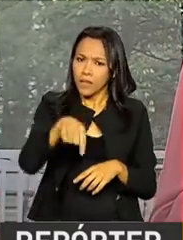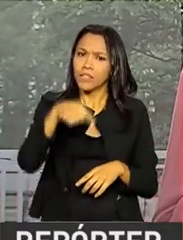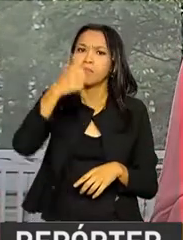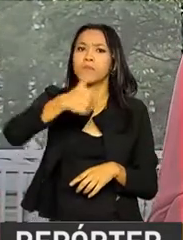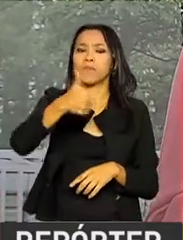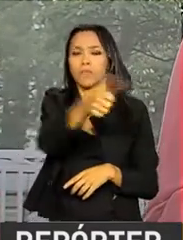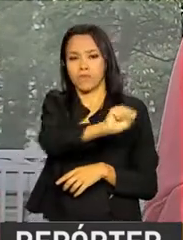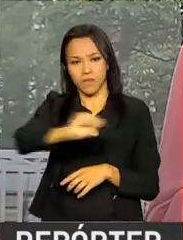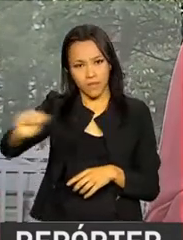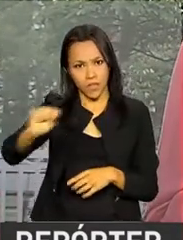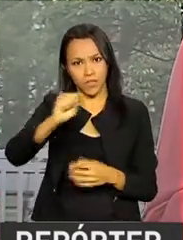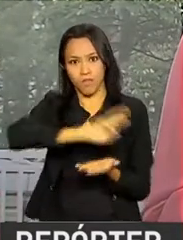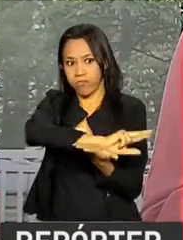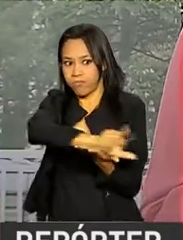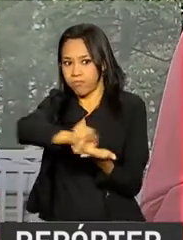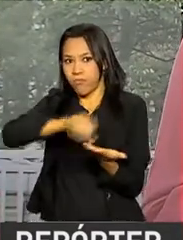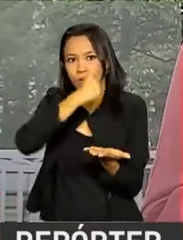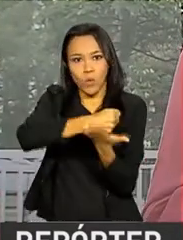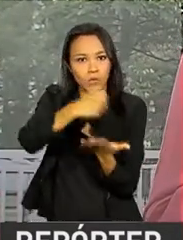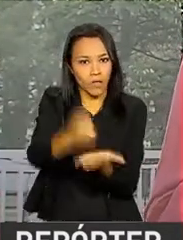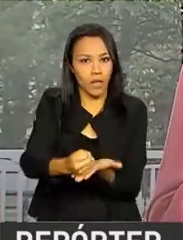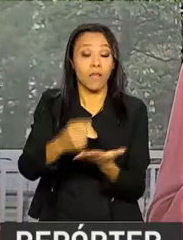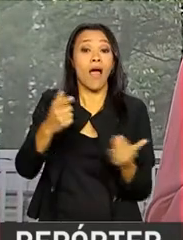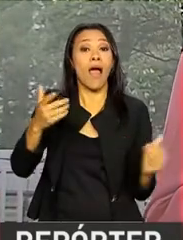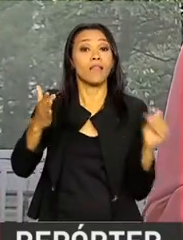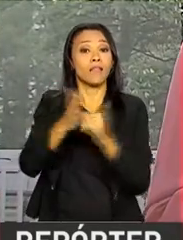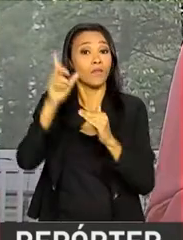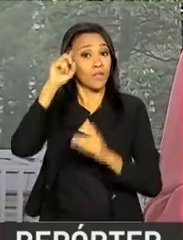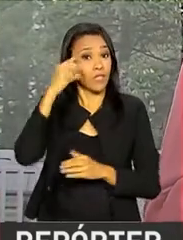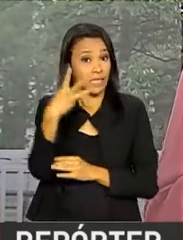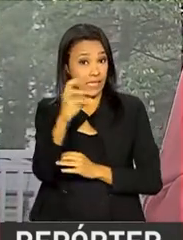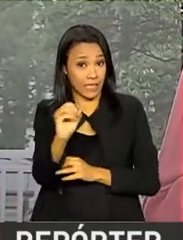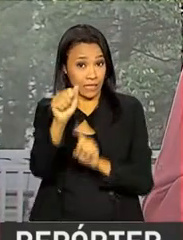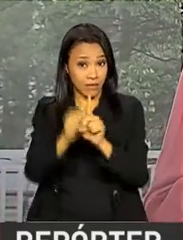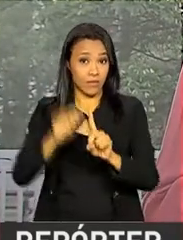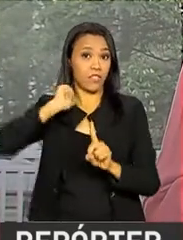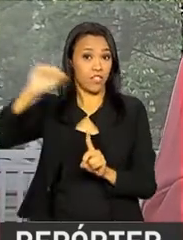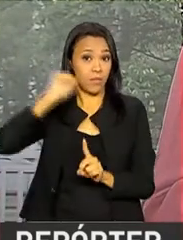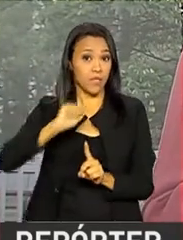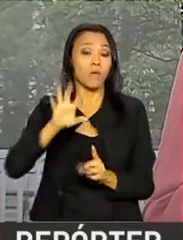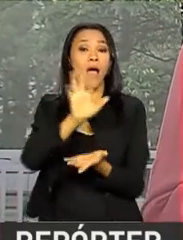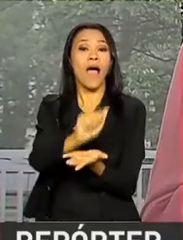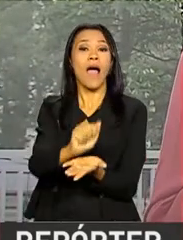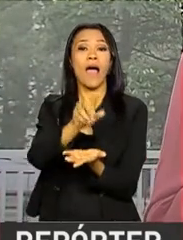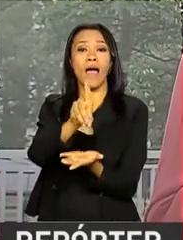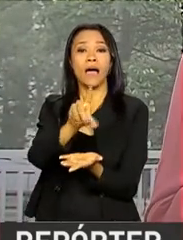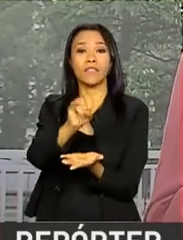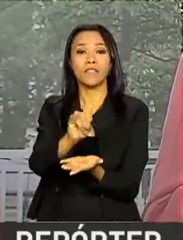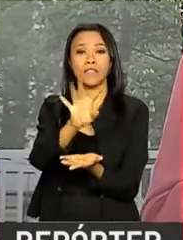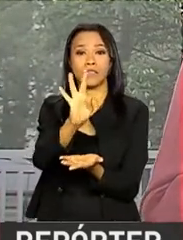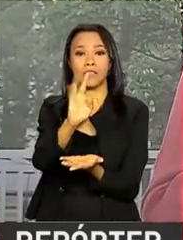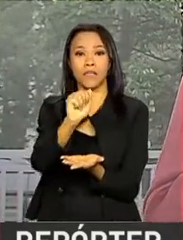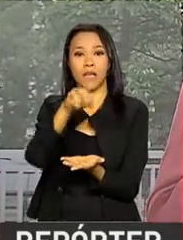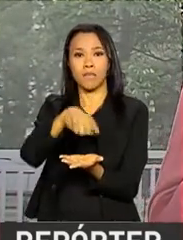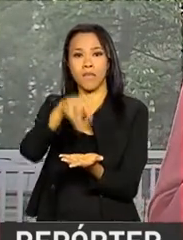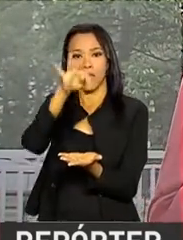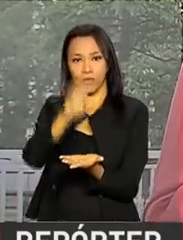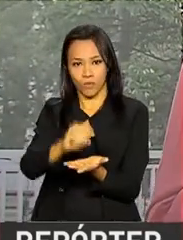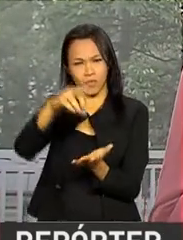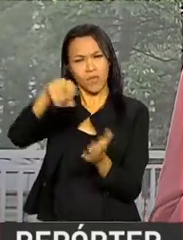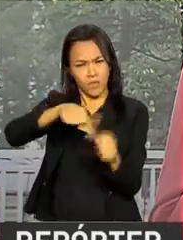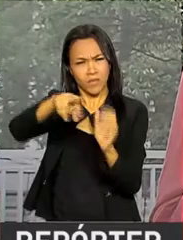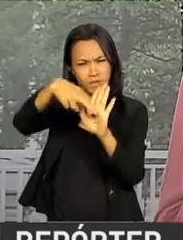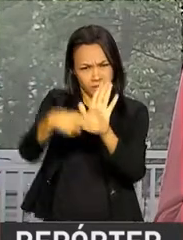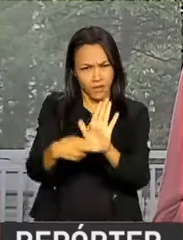primeiro semestre os estudantes têm até o dia 30 de abril para fazer o aditamento mas a recomendação é que eles garantam a